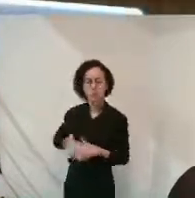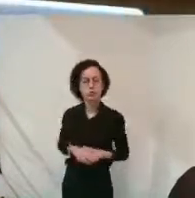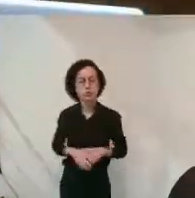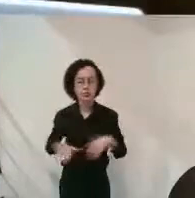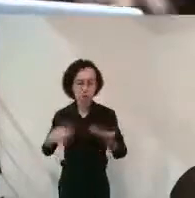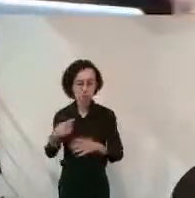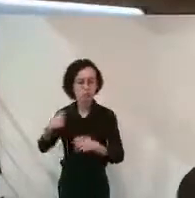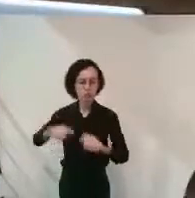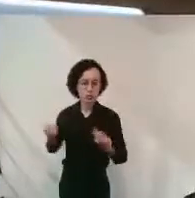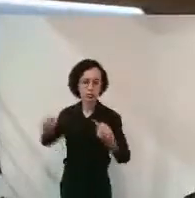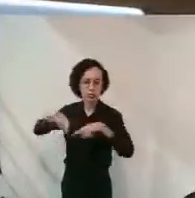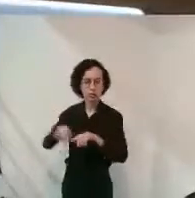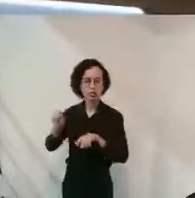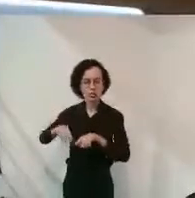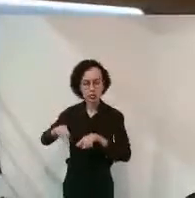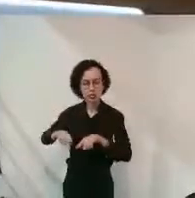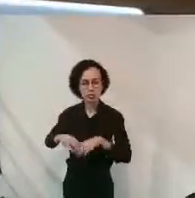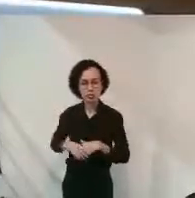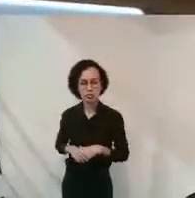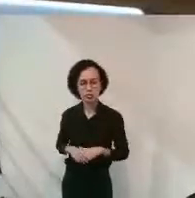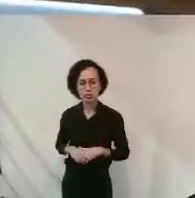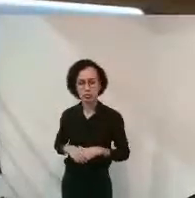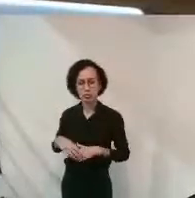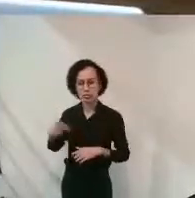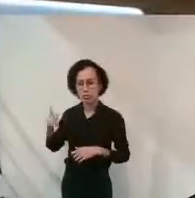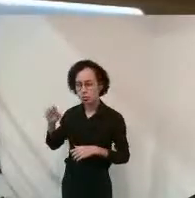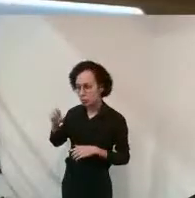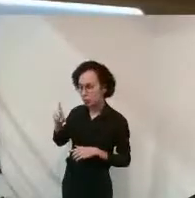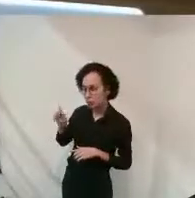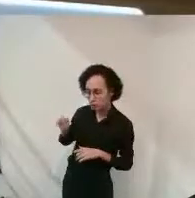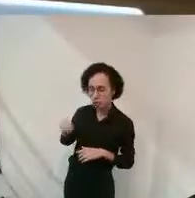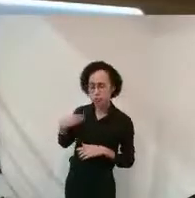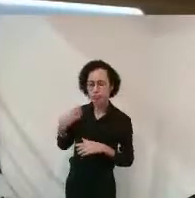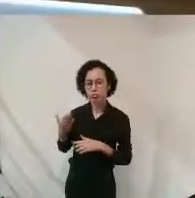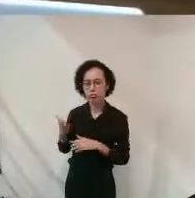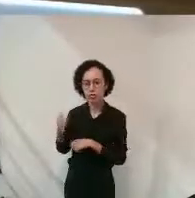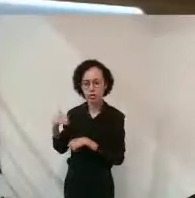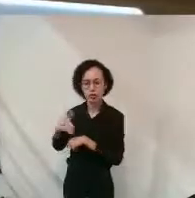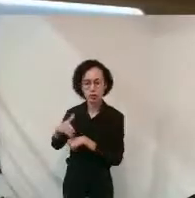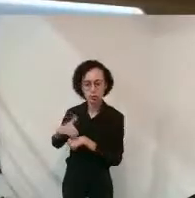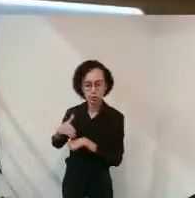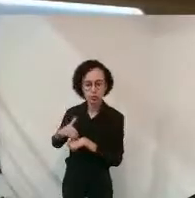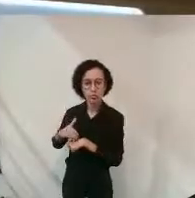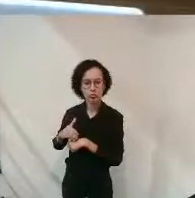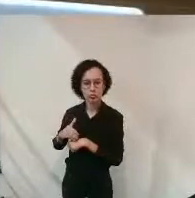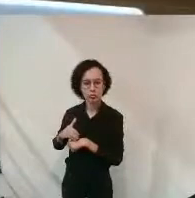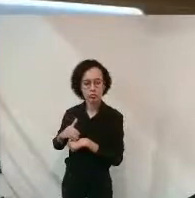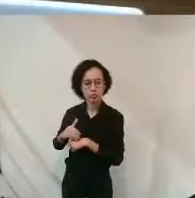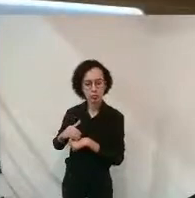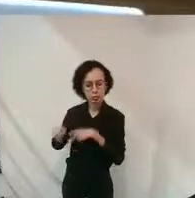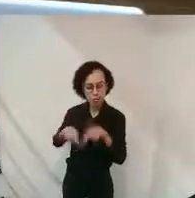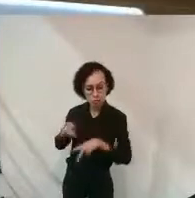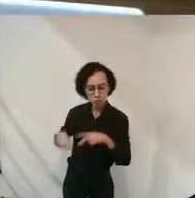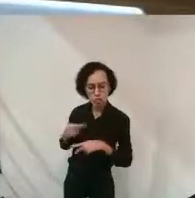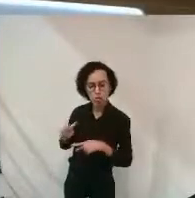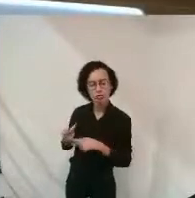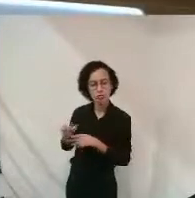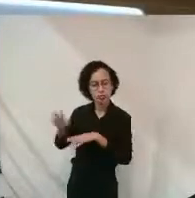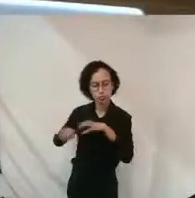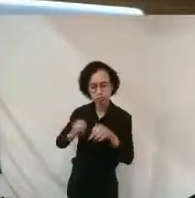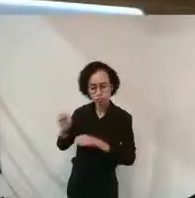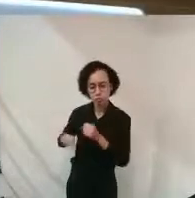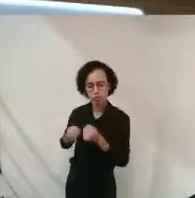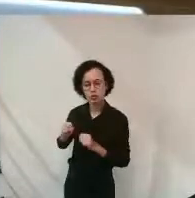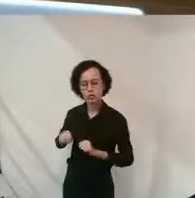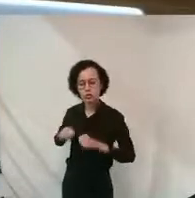que ter essa parceria, sim, viu, doutor Pedro, né, com o poder público e buscar esforço, somar esforço para